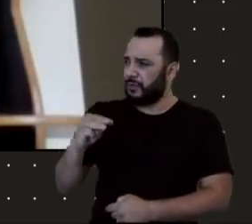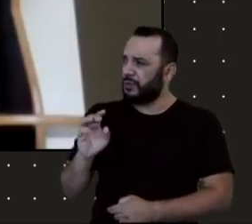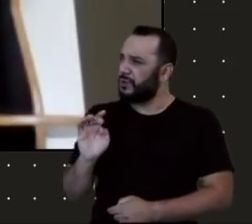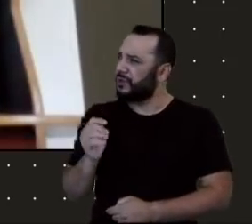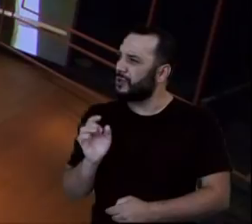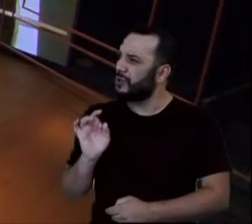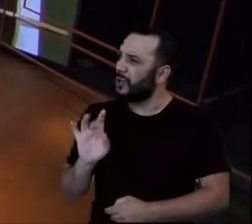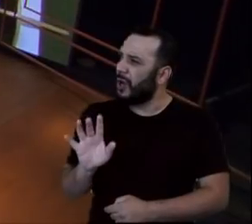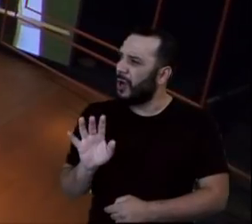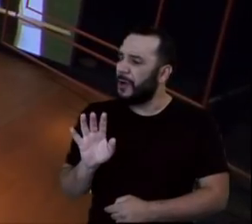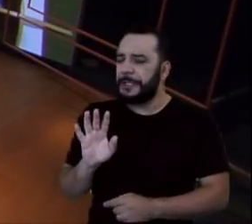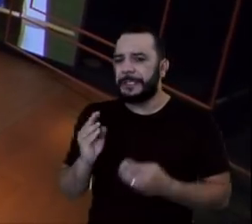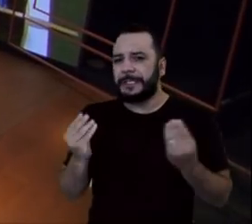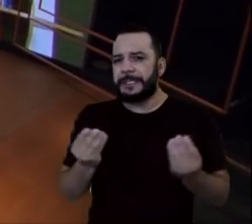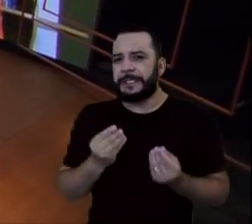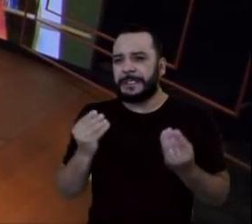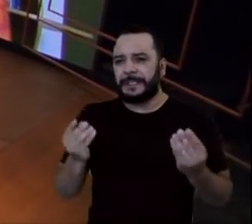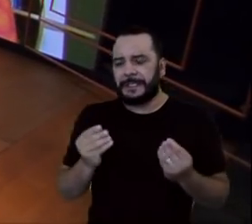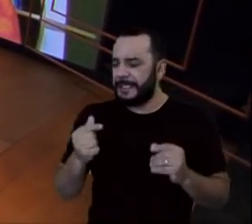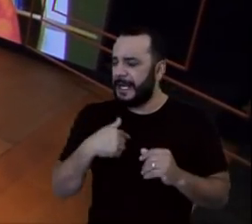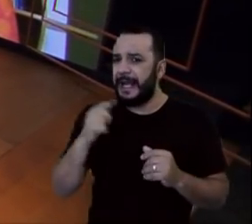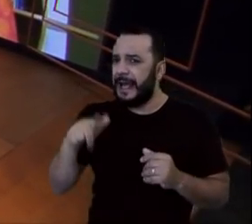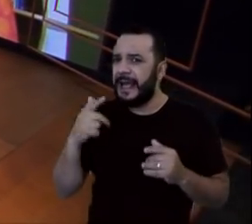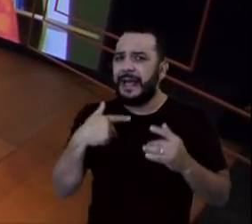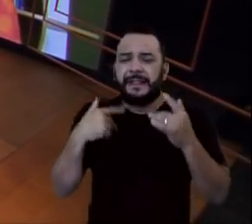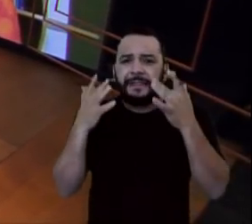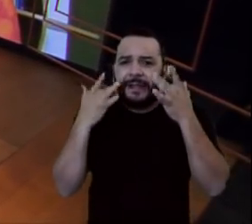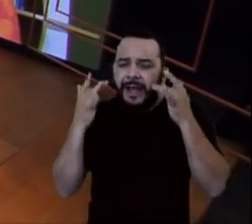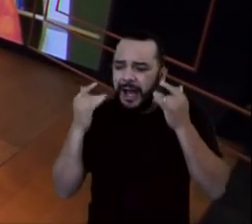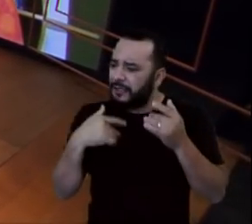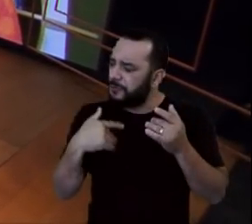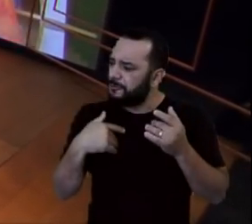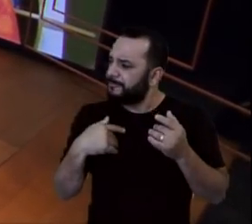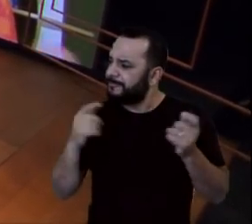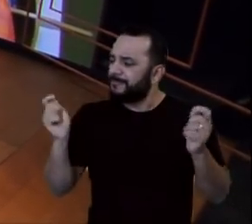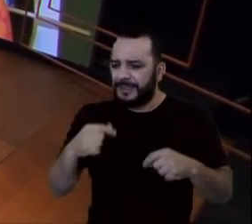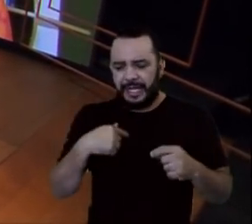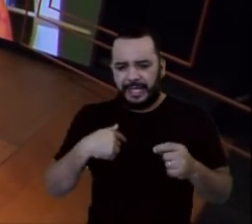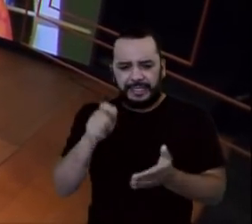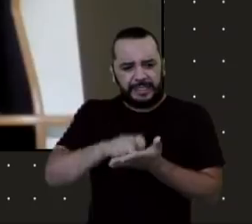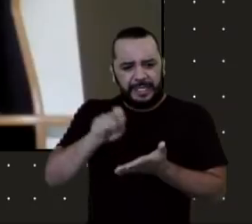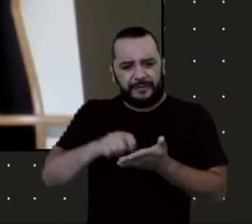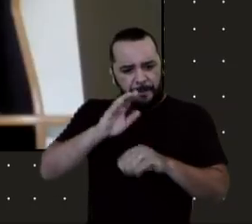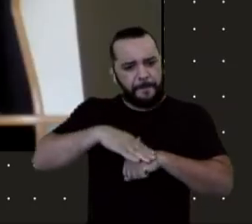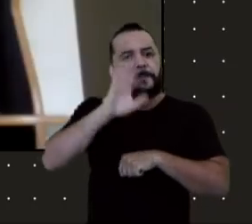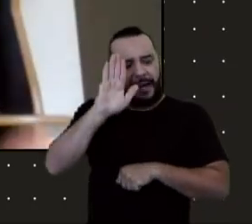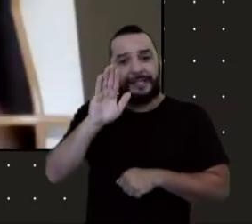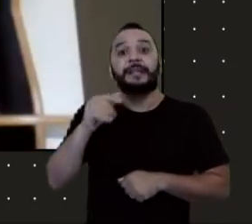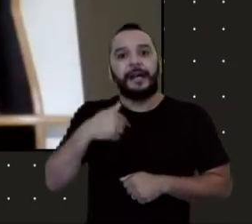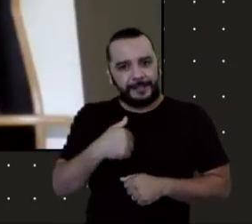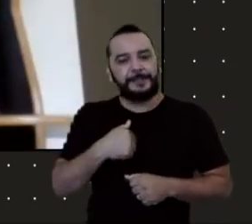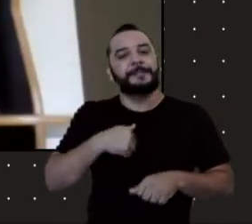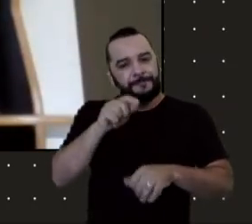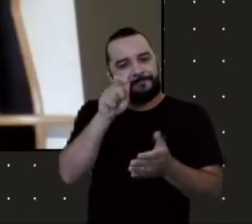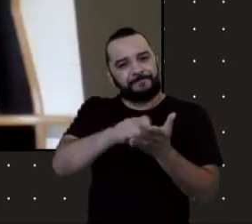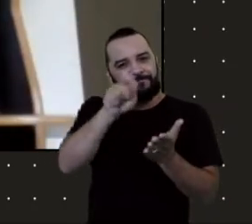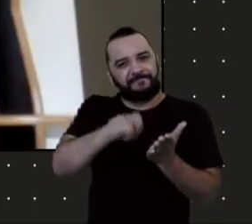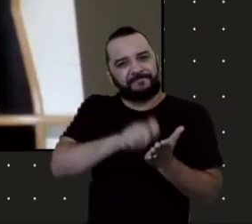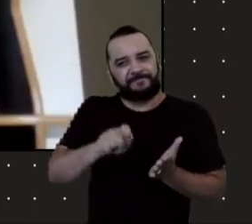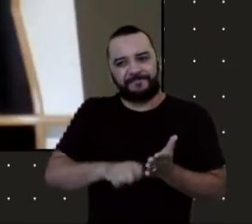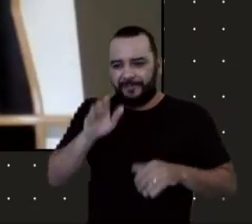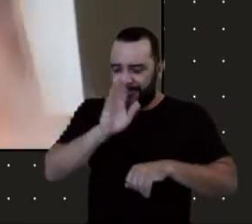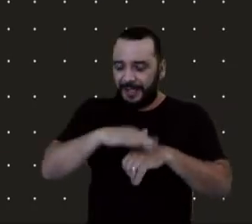era um espetáculo. Aí eu conversei com a amiga e falei assim, não, Beth, isso é uma peça, senta e escreve. Aí eu escrevi, acabei